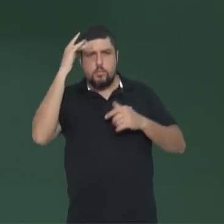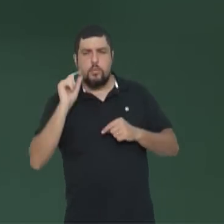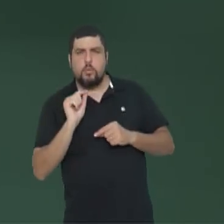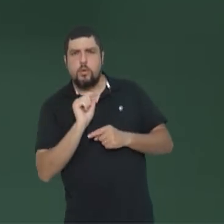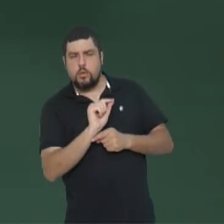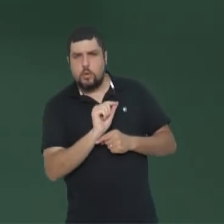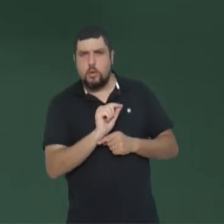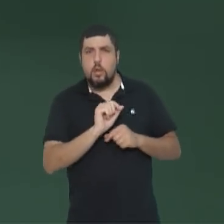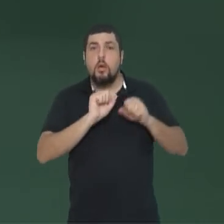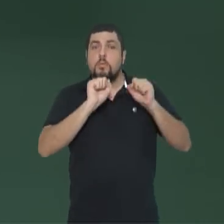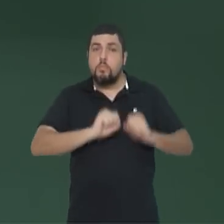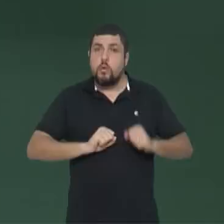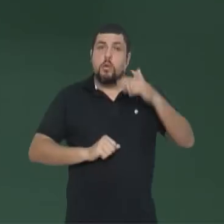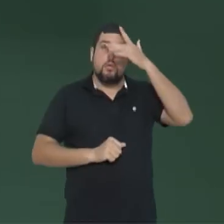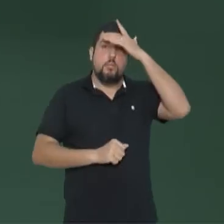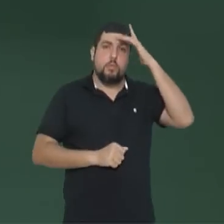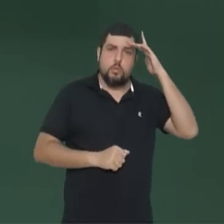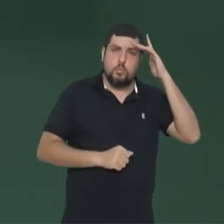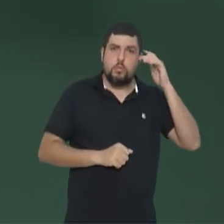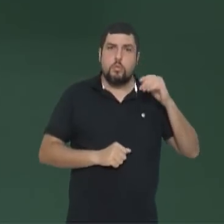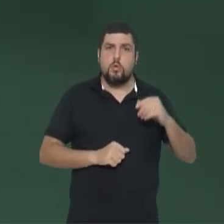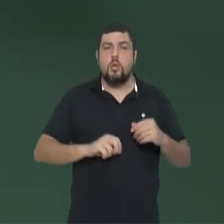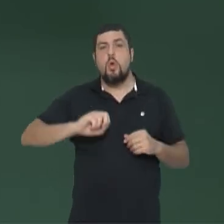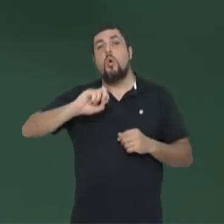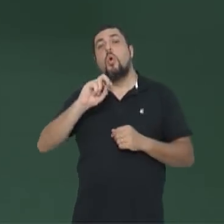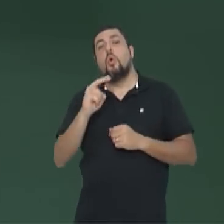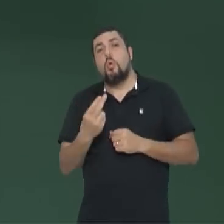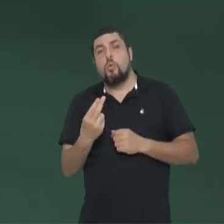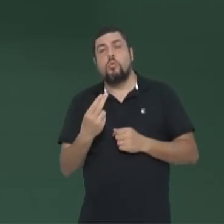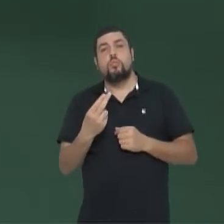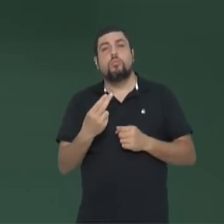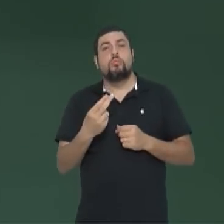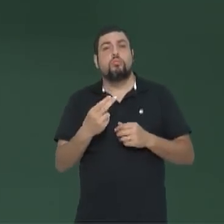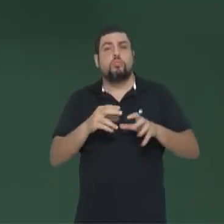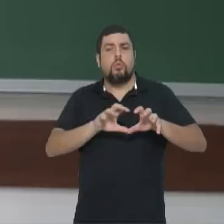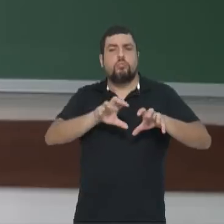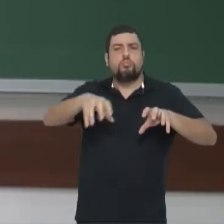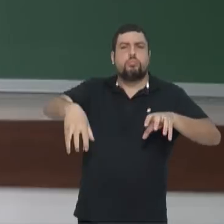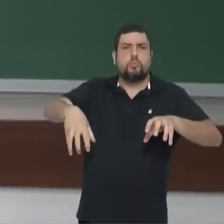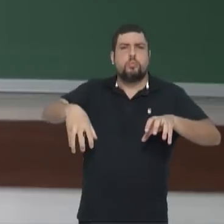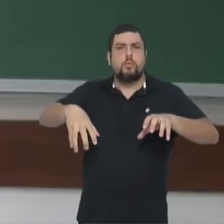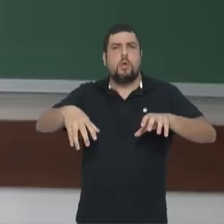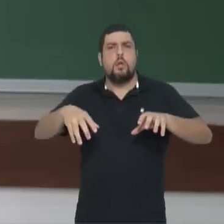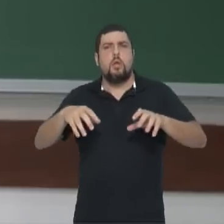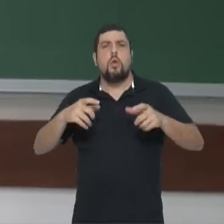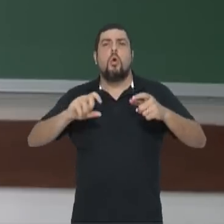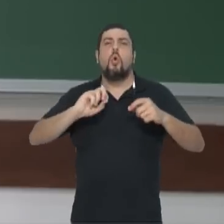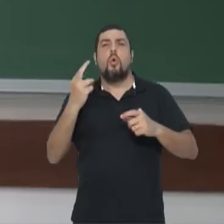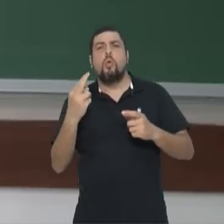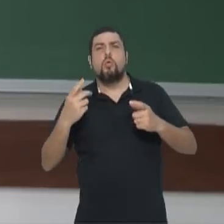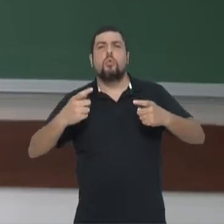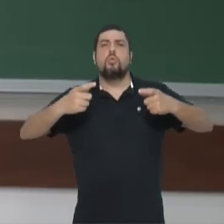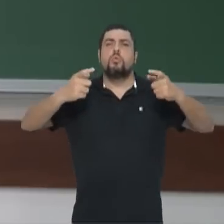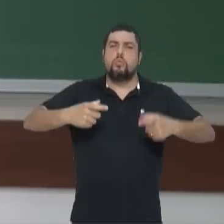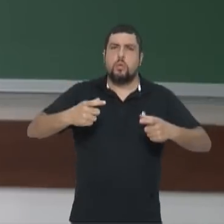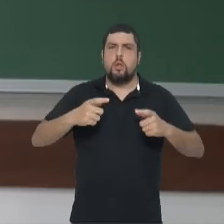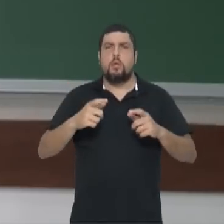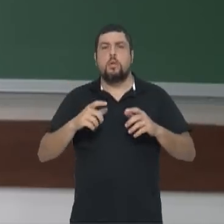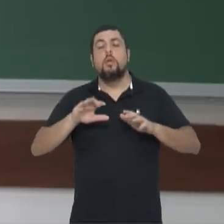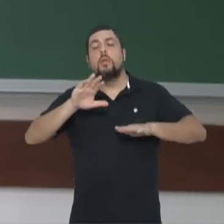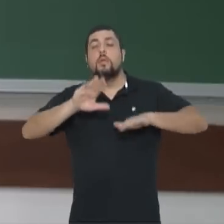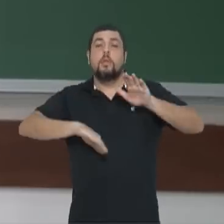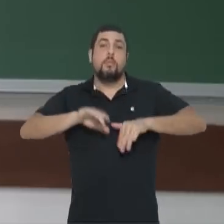tanto pessoa, quanto ser um órgão, quanto ser um lugar, né? Depende do que se